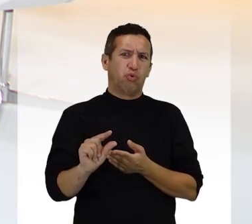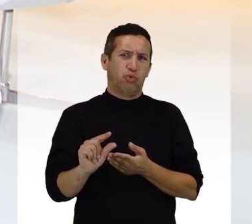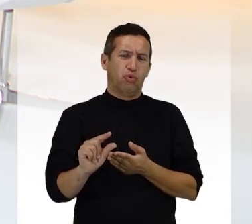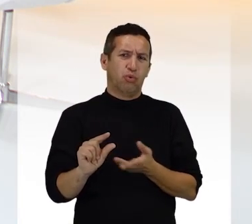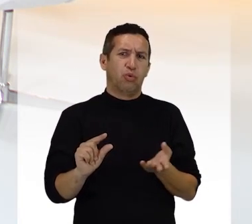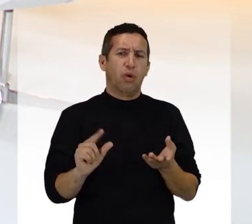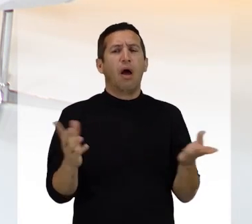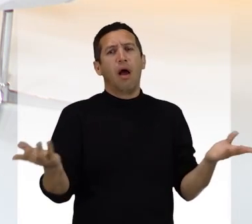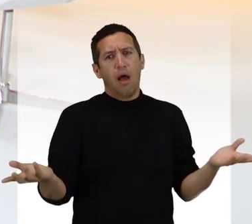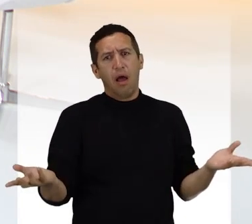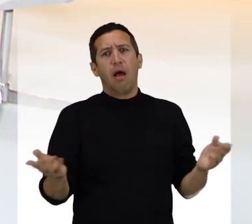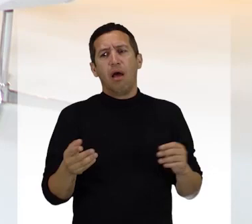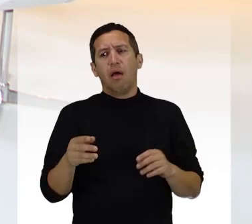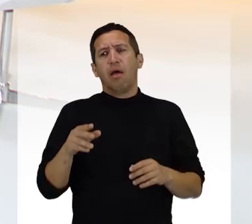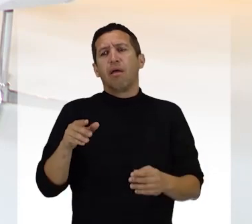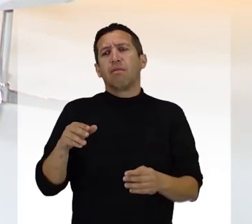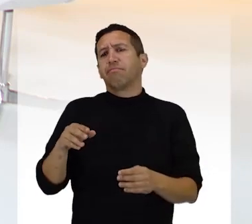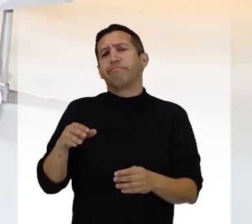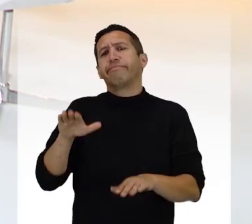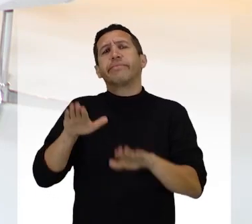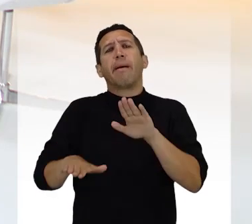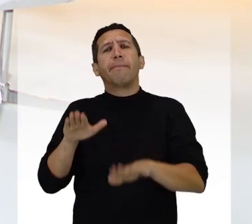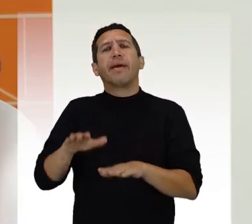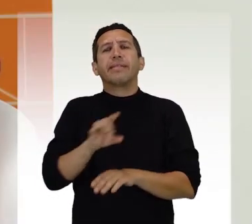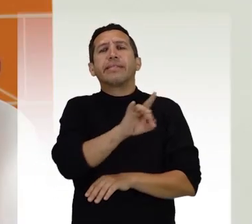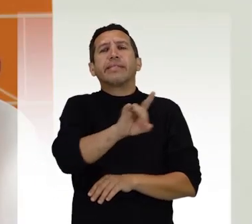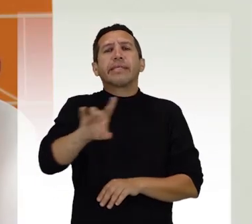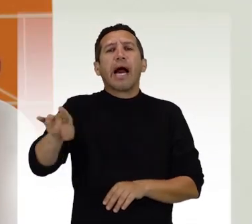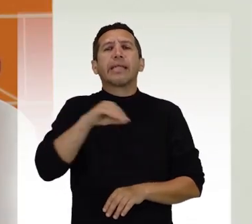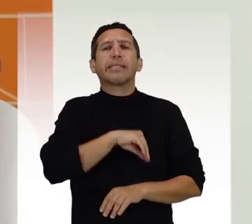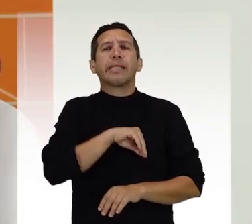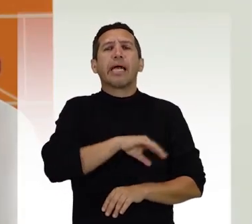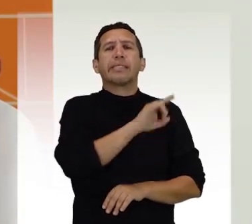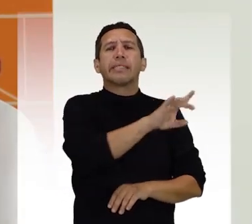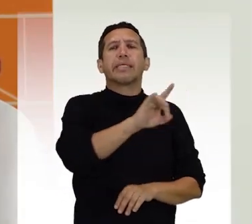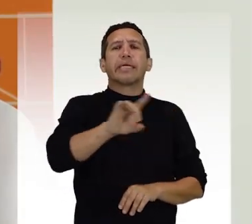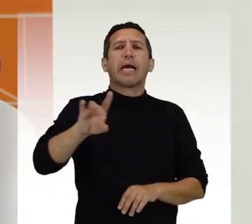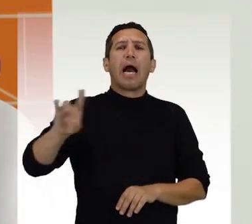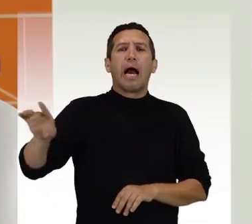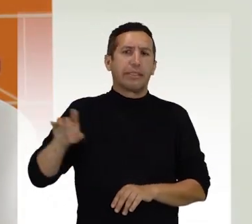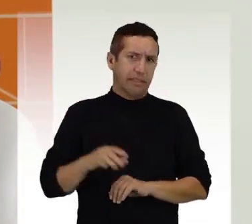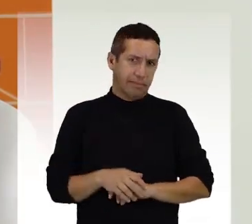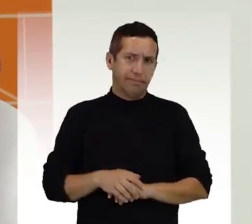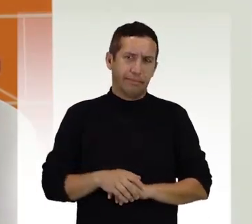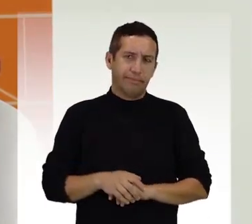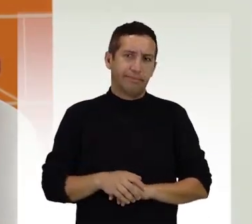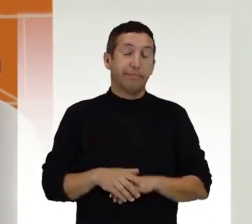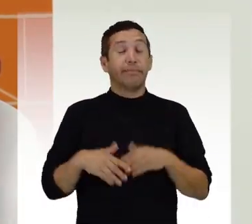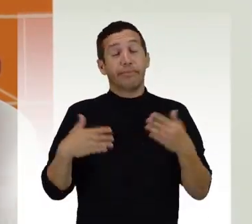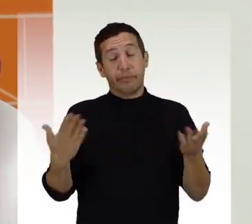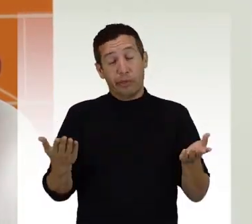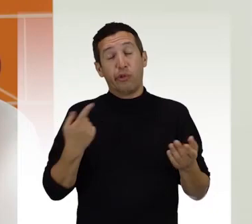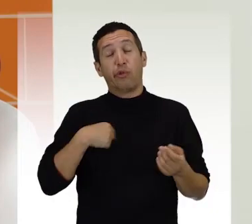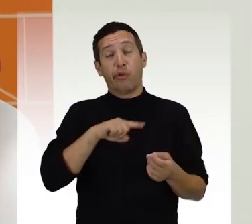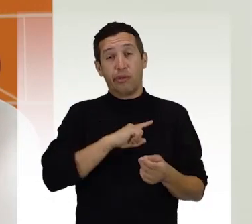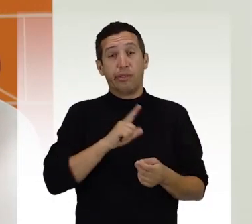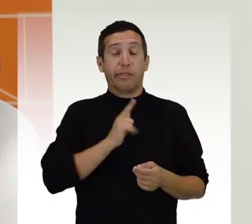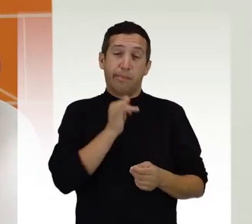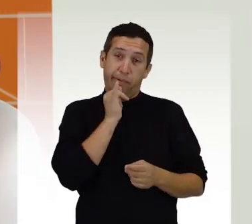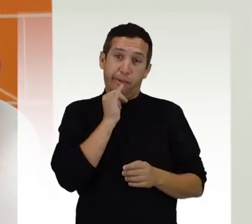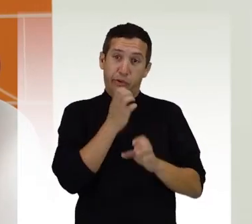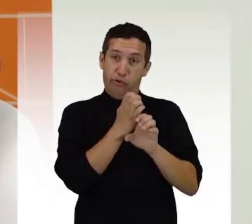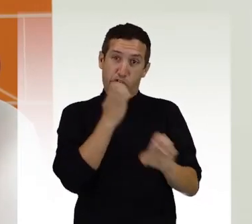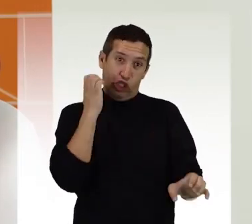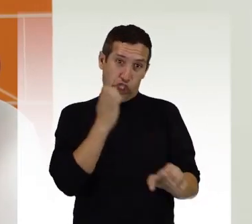seriam proporcionais à função que cada um e o salário que cada um recebia que estavam ali. Então nós